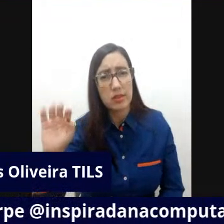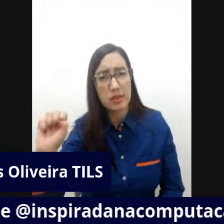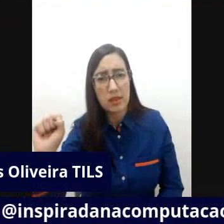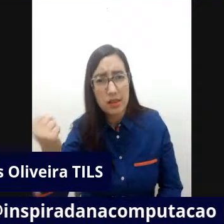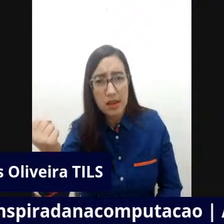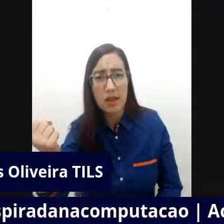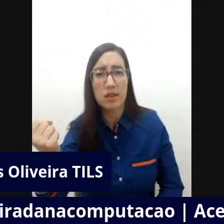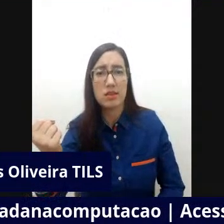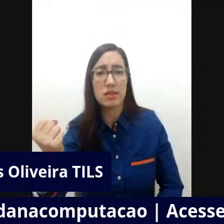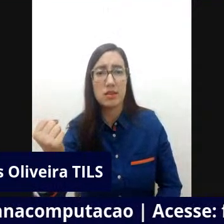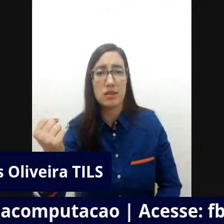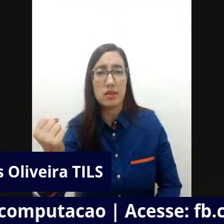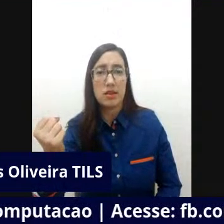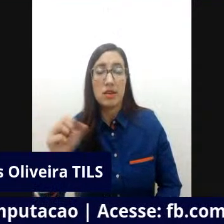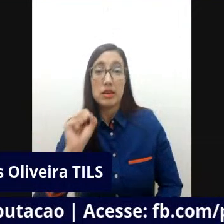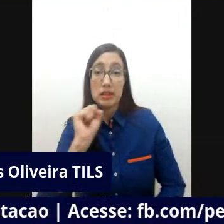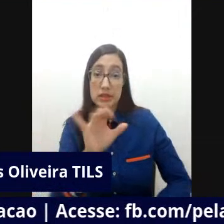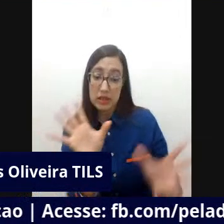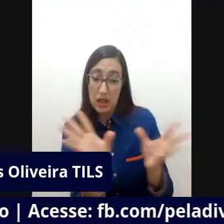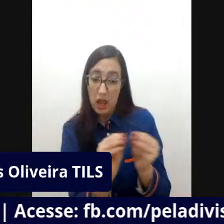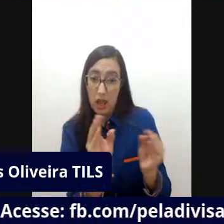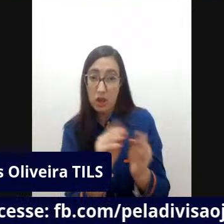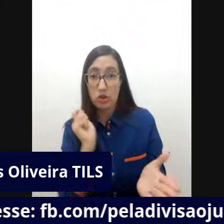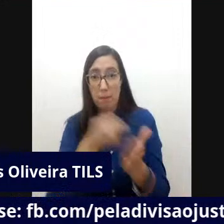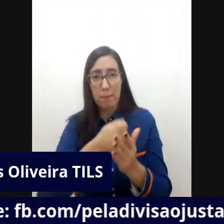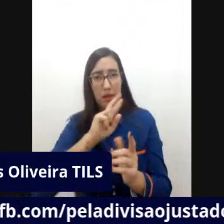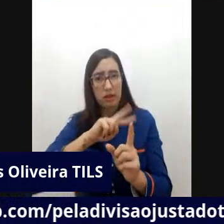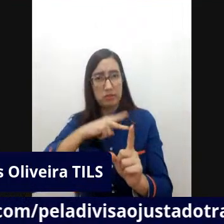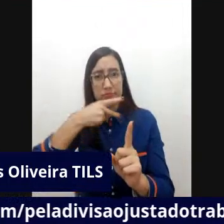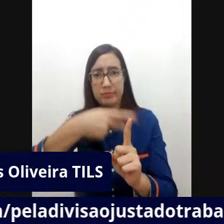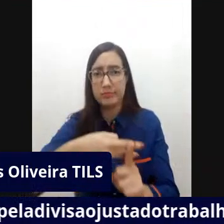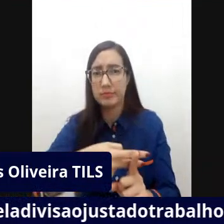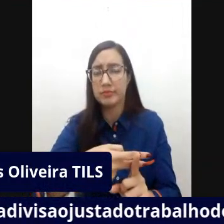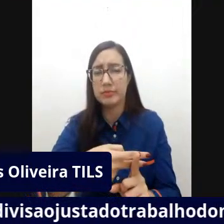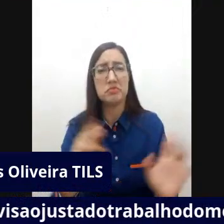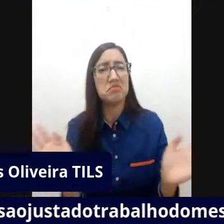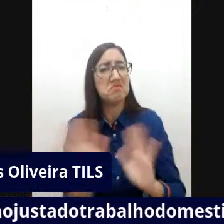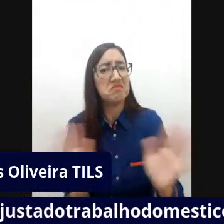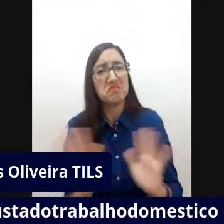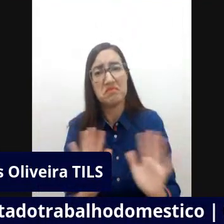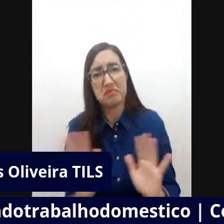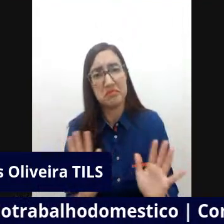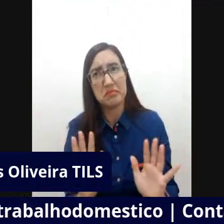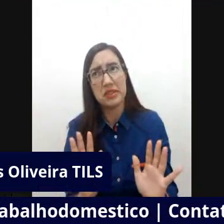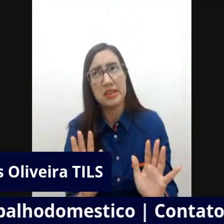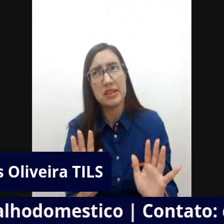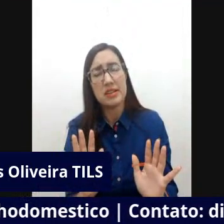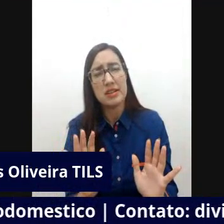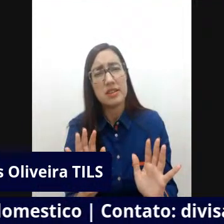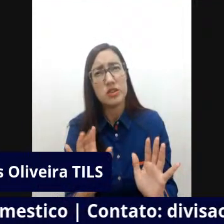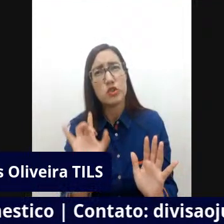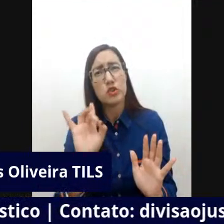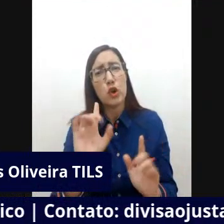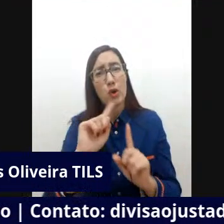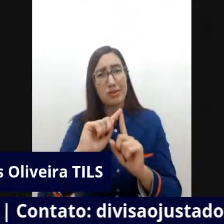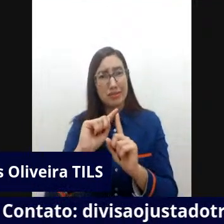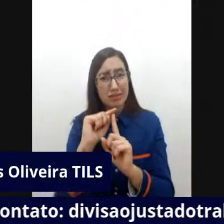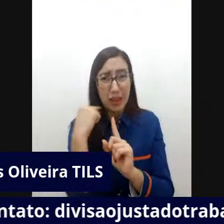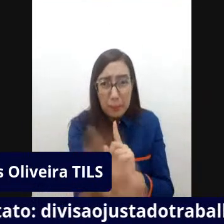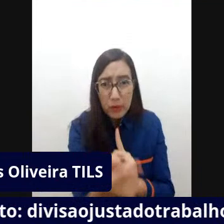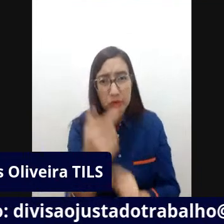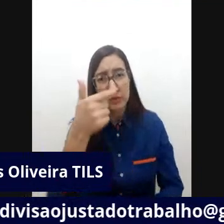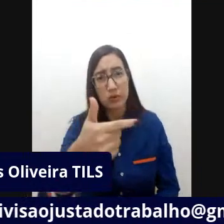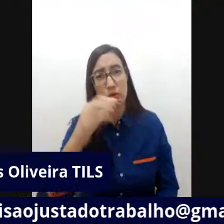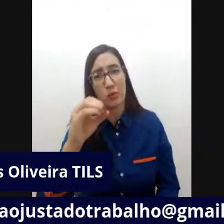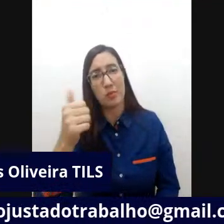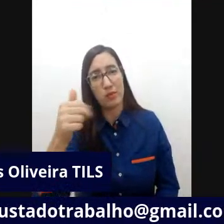adicional noturno, seguro-desemprego, esses vieram em 2015. Então, como disse a